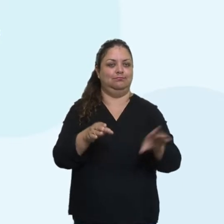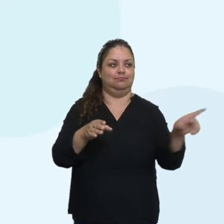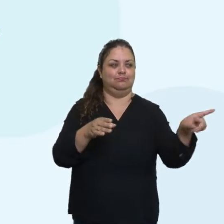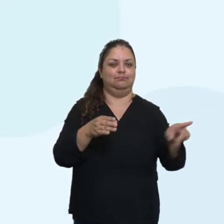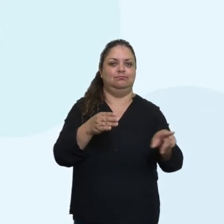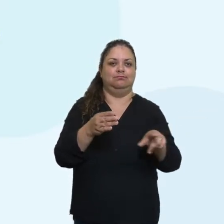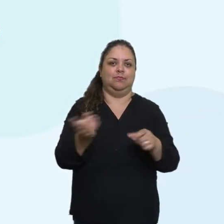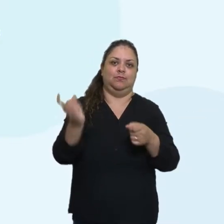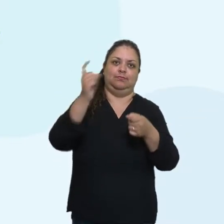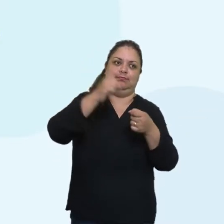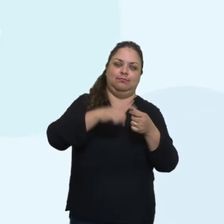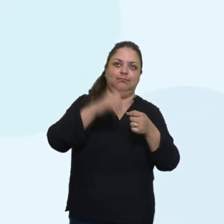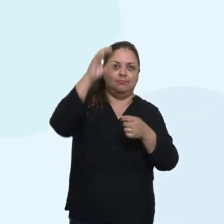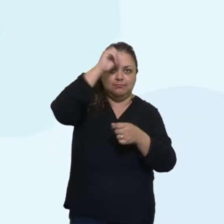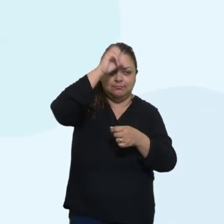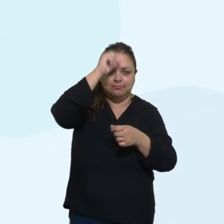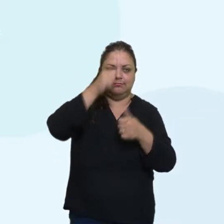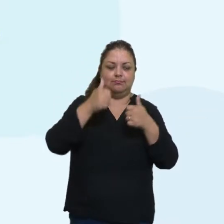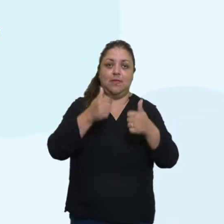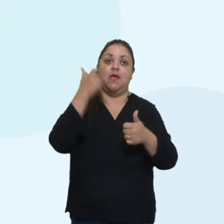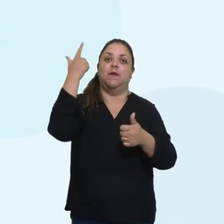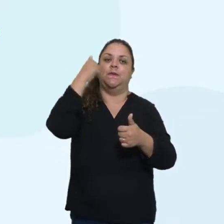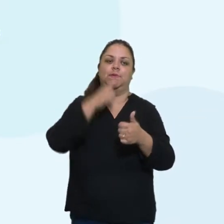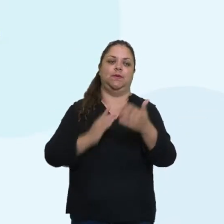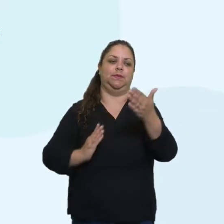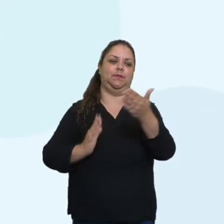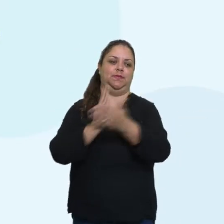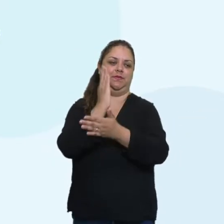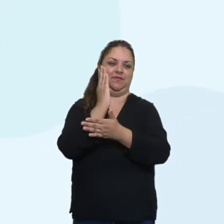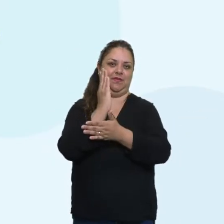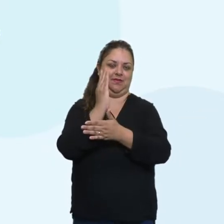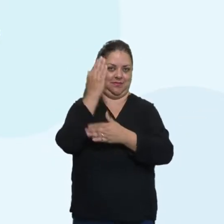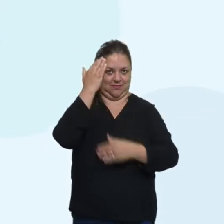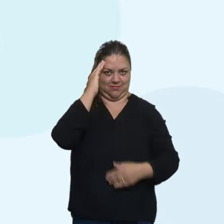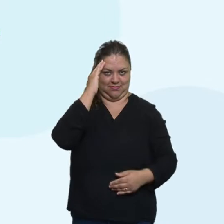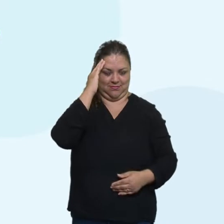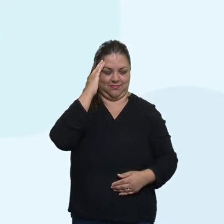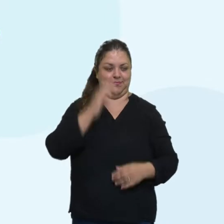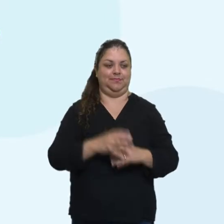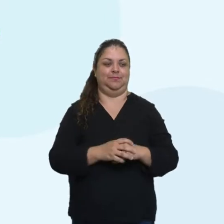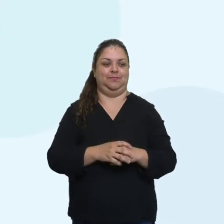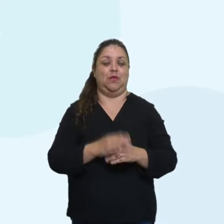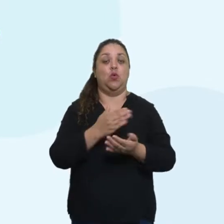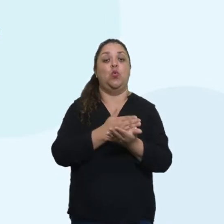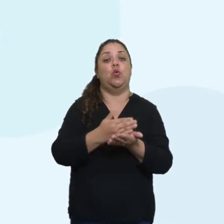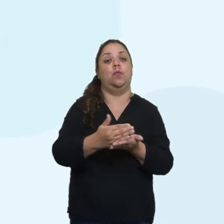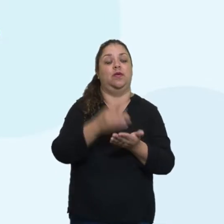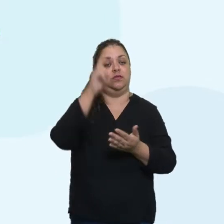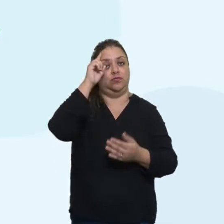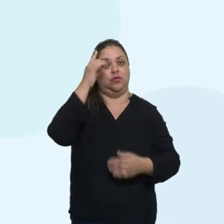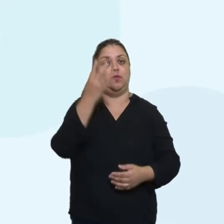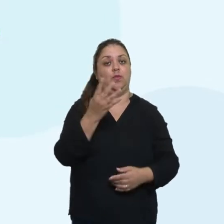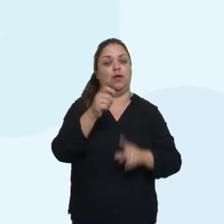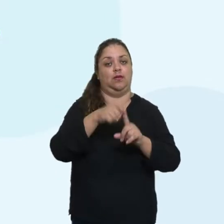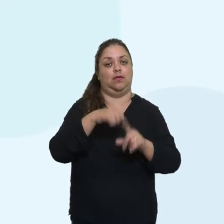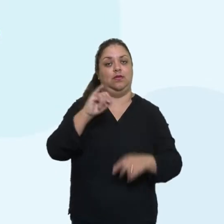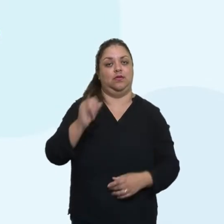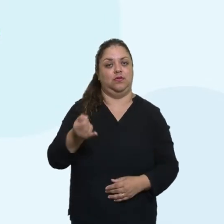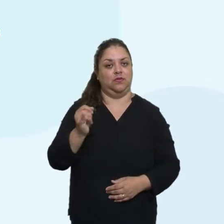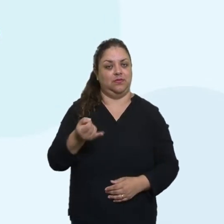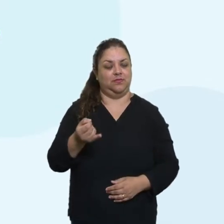quê né Para que avancem é para o ano e série seguinte quando começa as quatro de janeiro